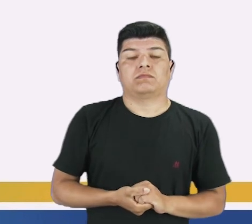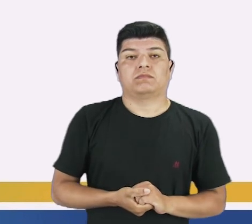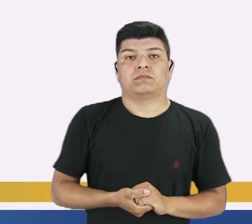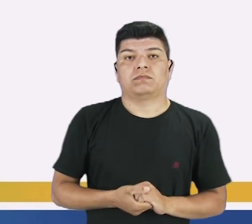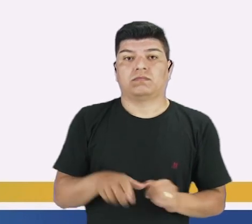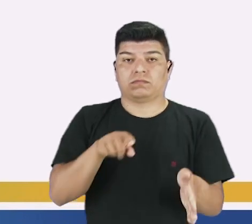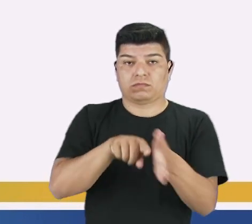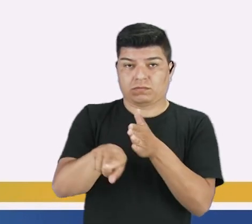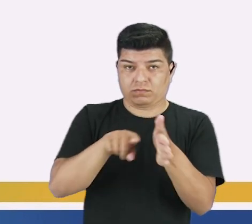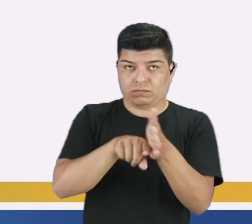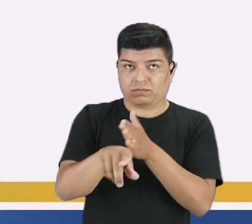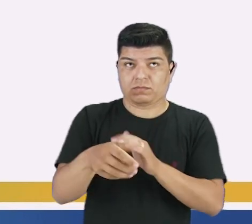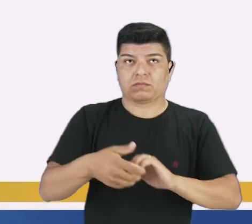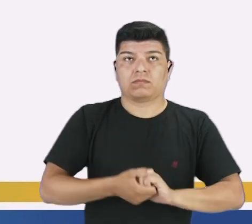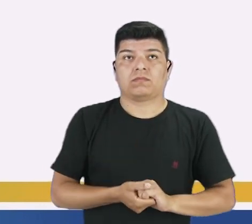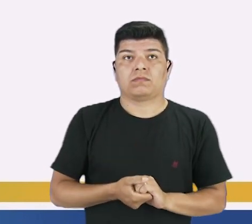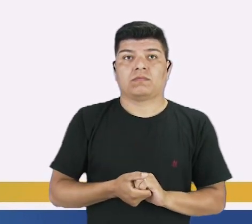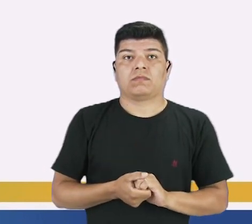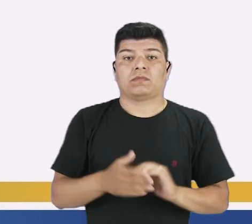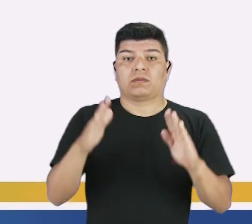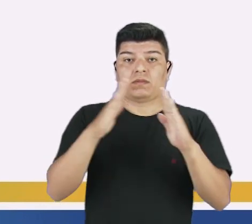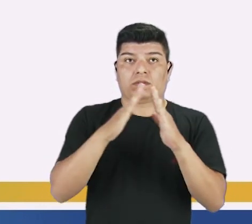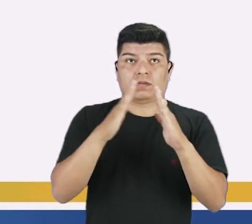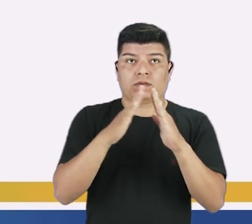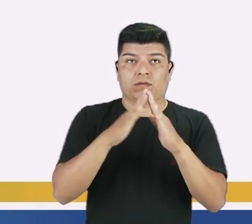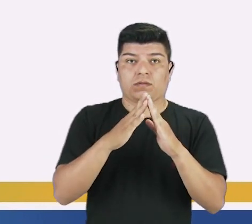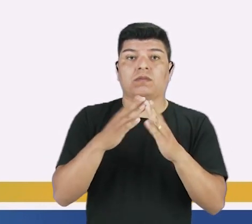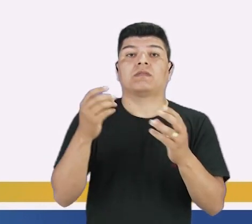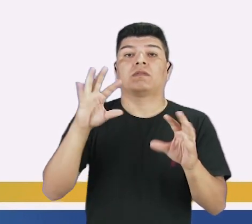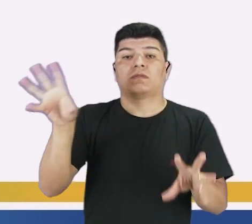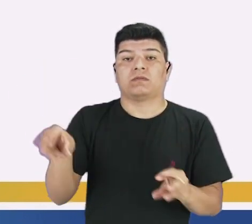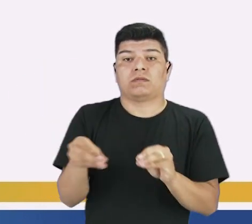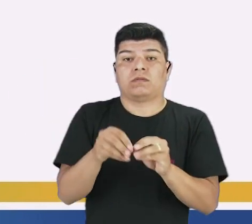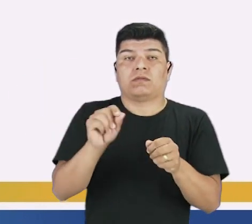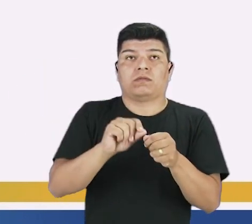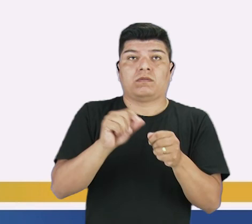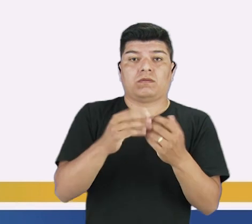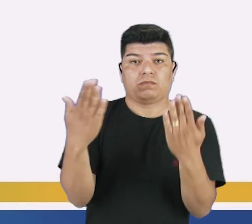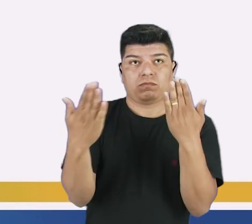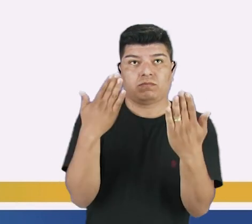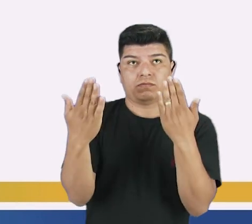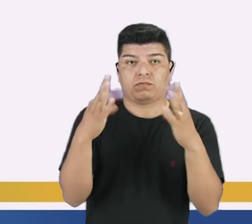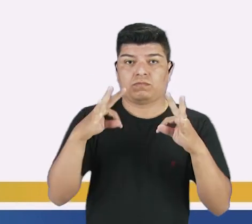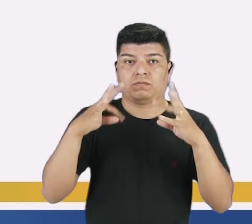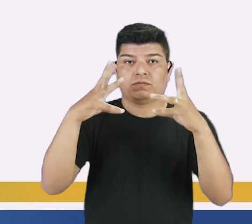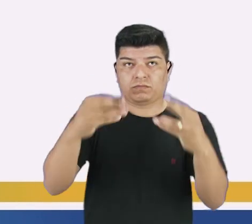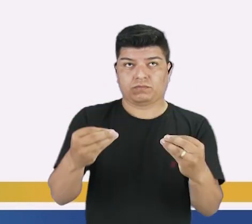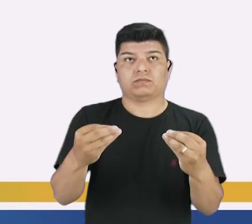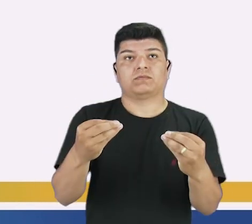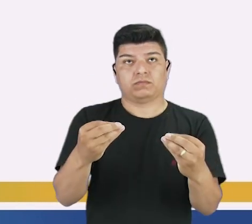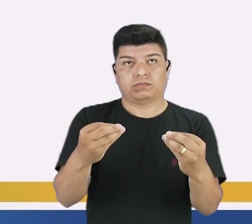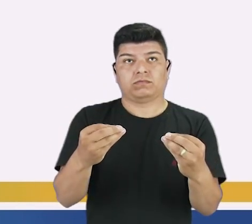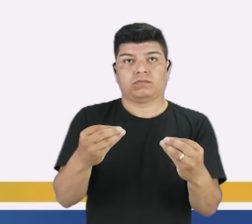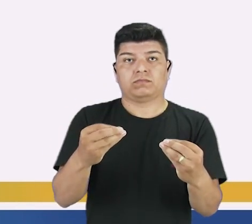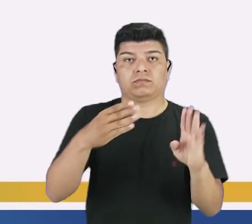cabeçalho da questão no enunciado. Então, para casa, para complementar, faça um quadro comparativo de tudo isso,